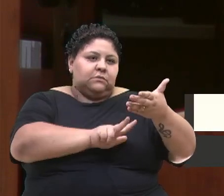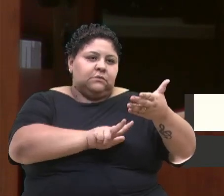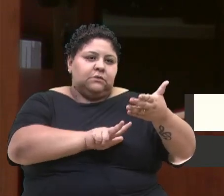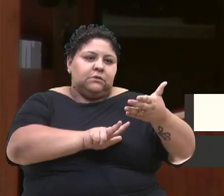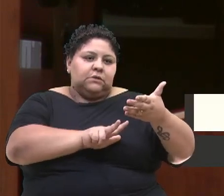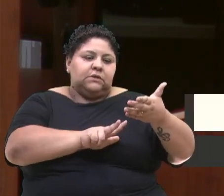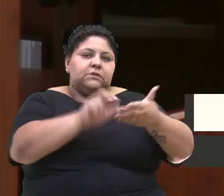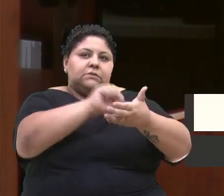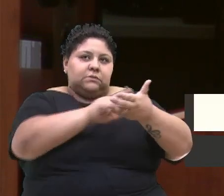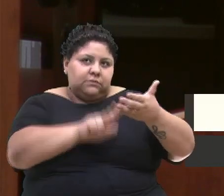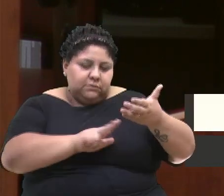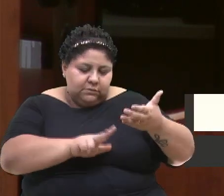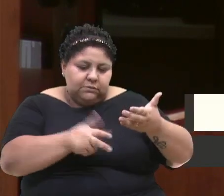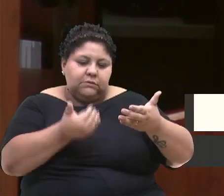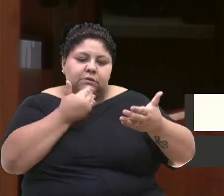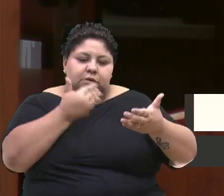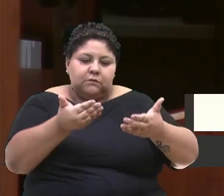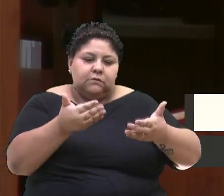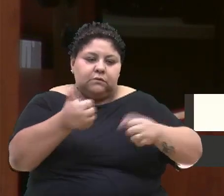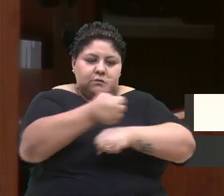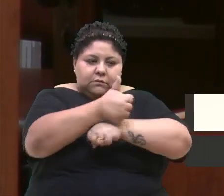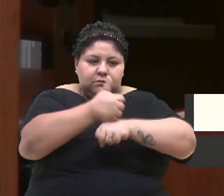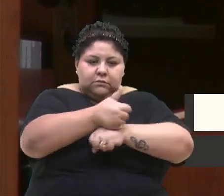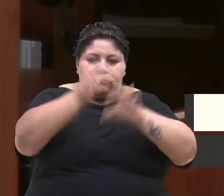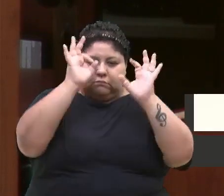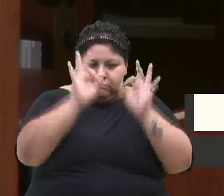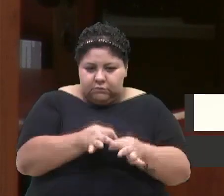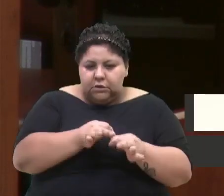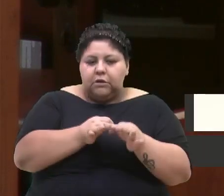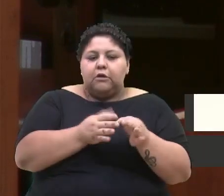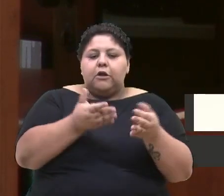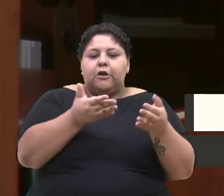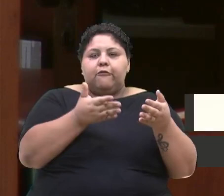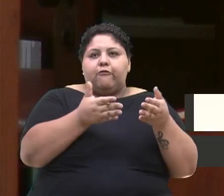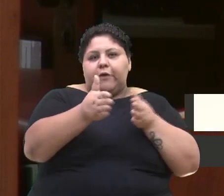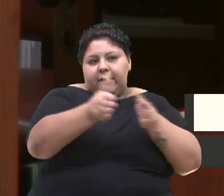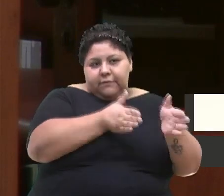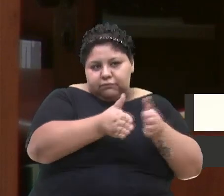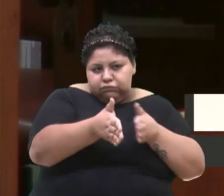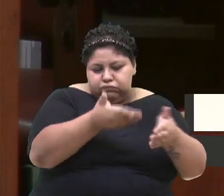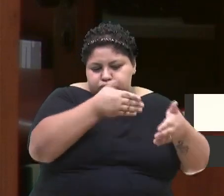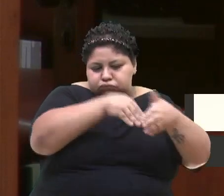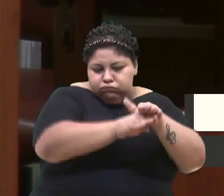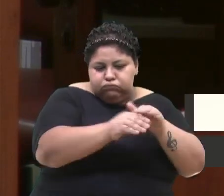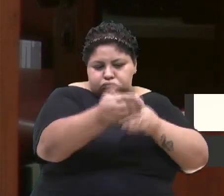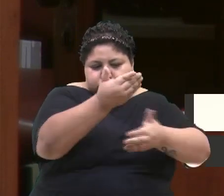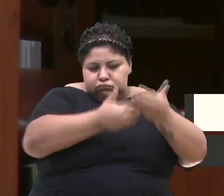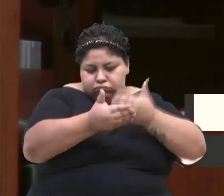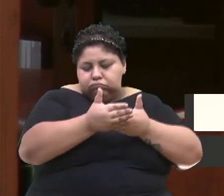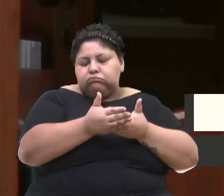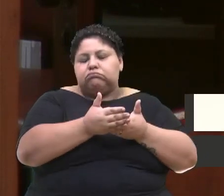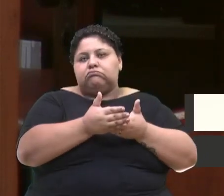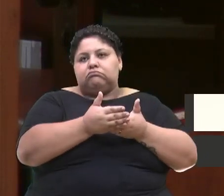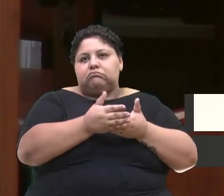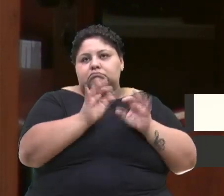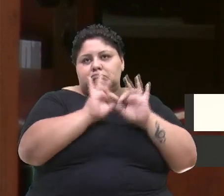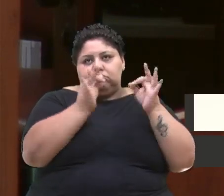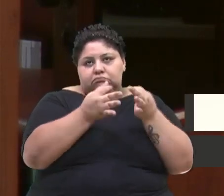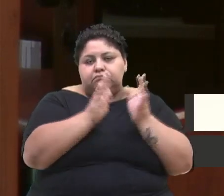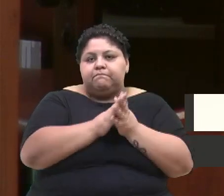realmente buscou um profissional adequado e que foi adaptado, né, para receber estas famílias.